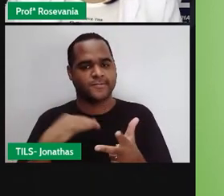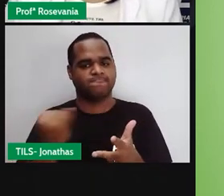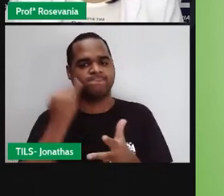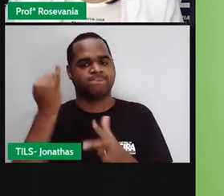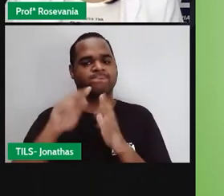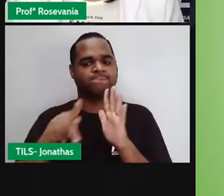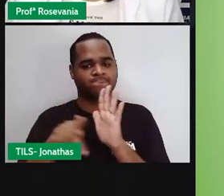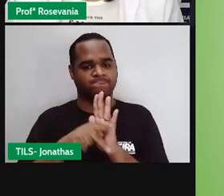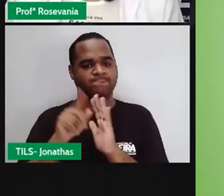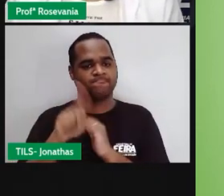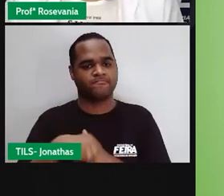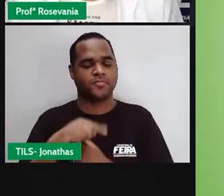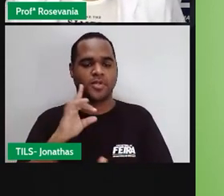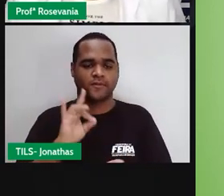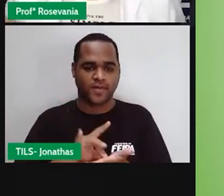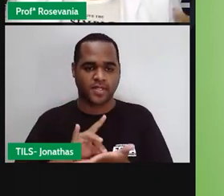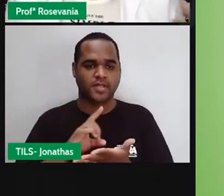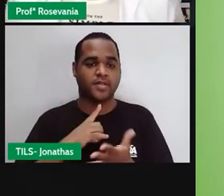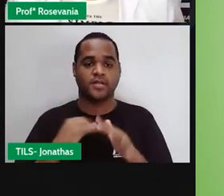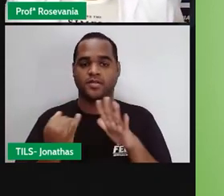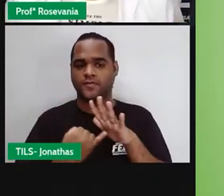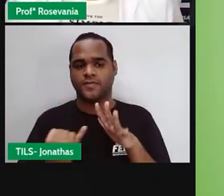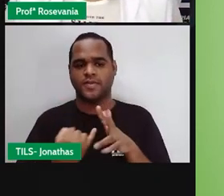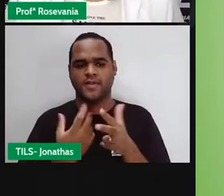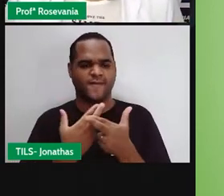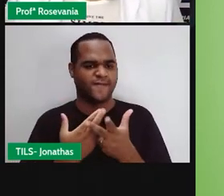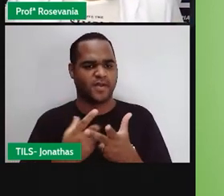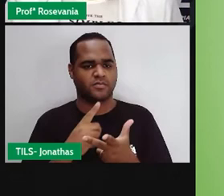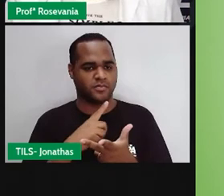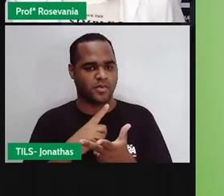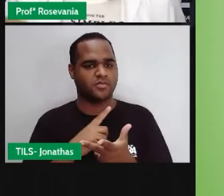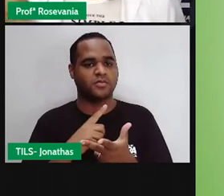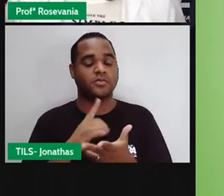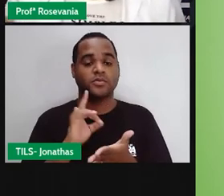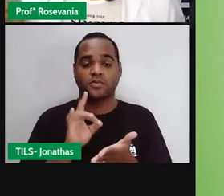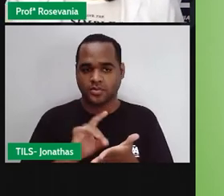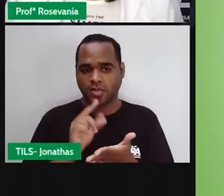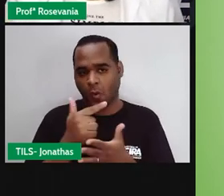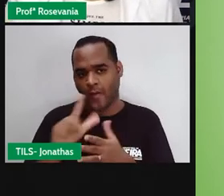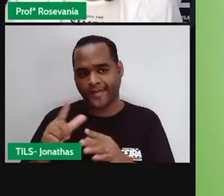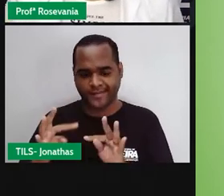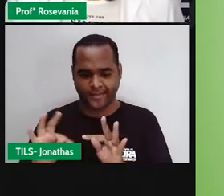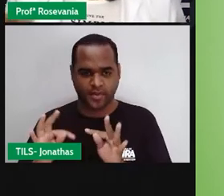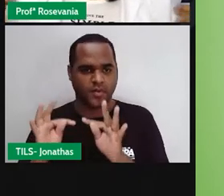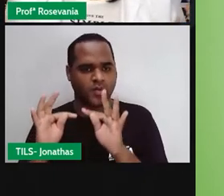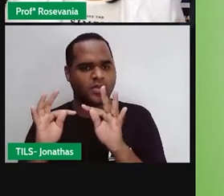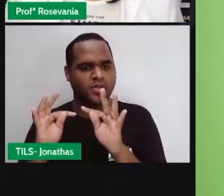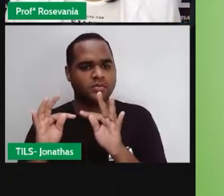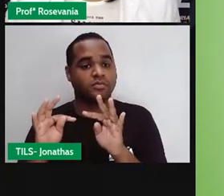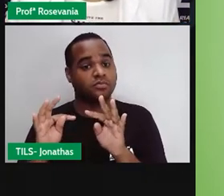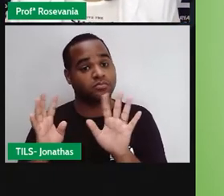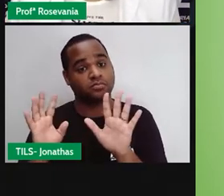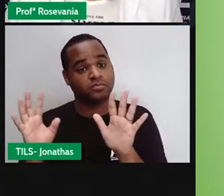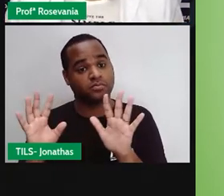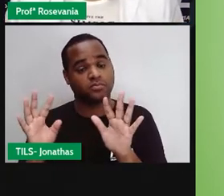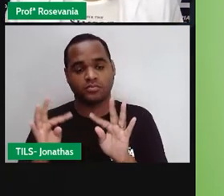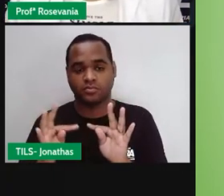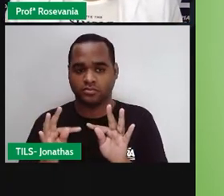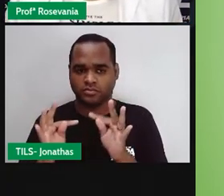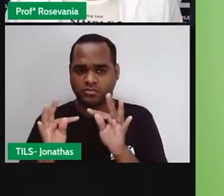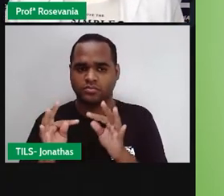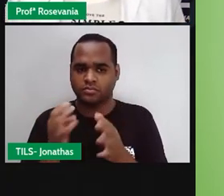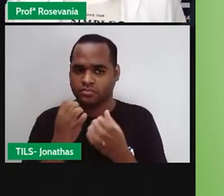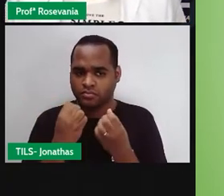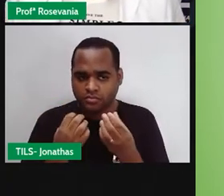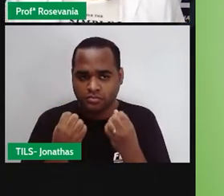do processo, né, de industrialização. Não eram produtos, né, de alta tecnologia. A gente ficou mais naquela parte dos